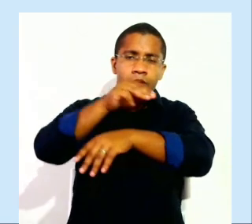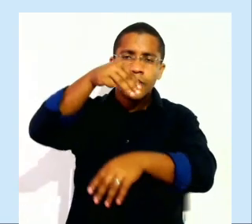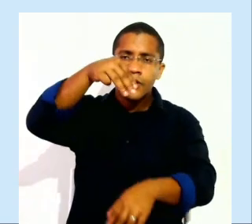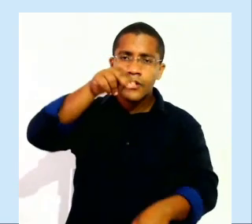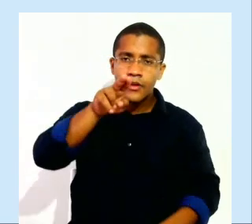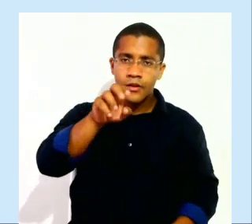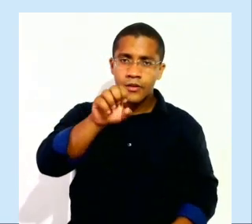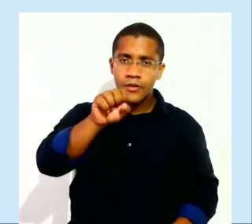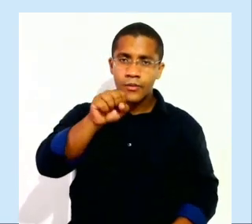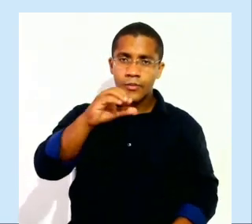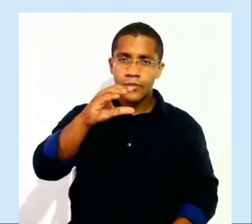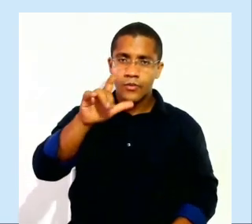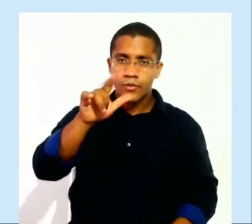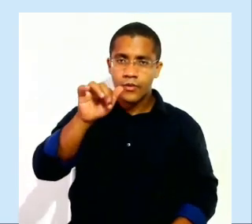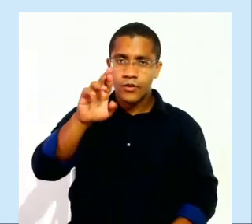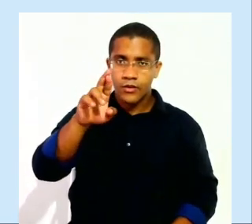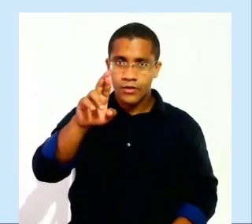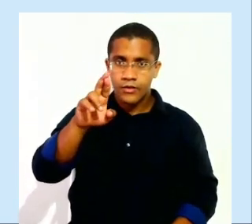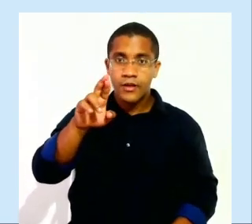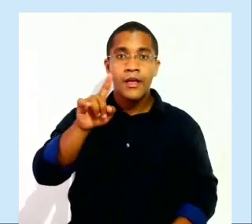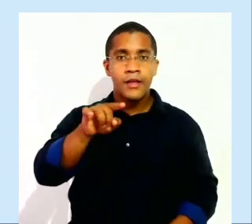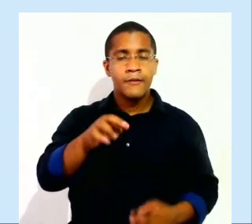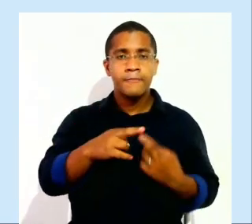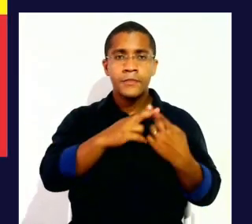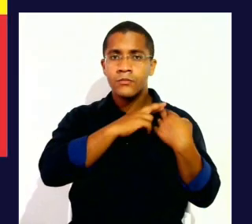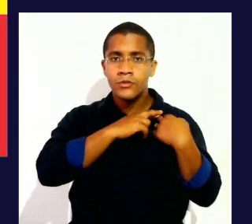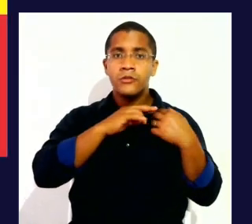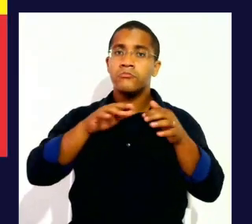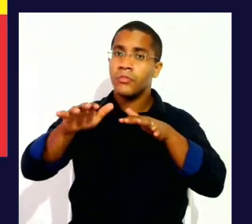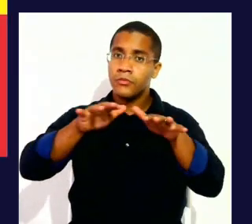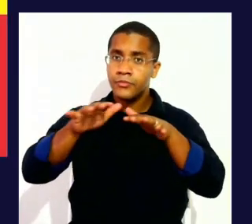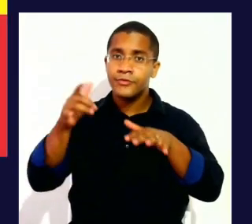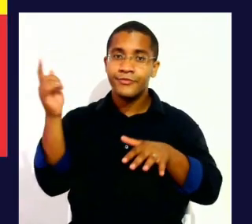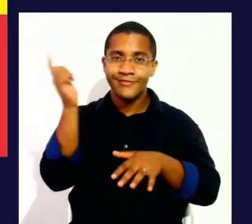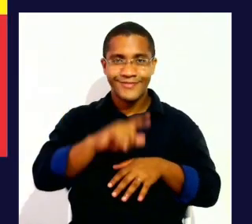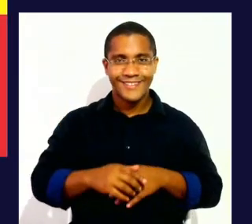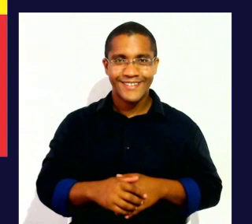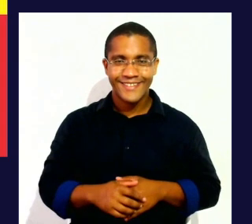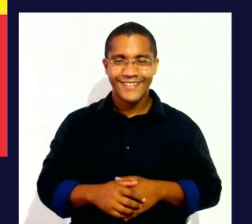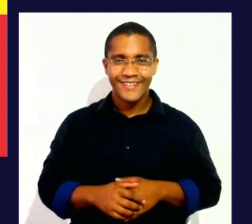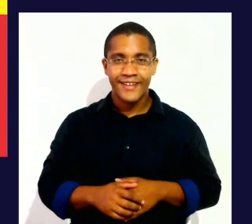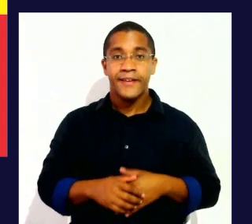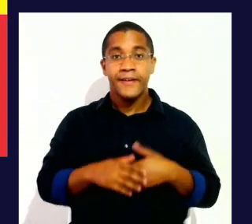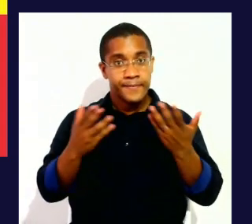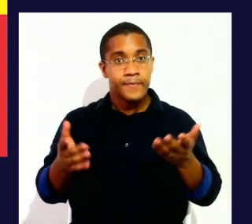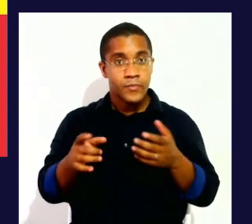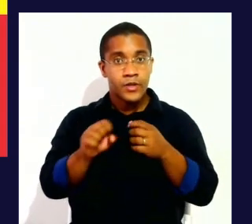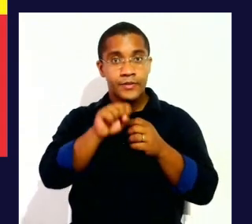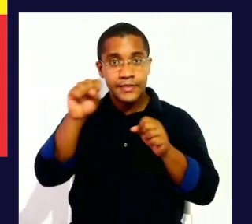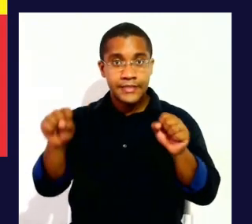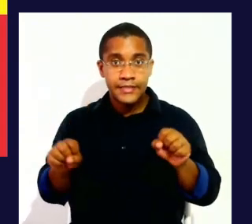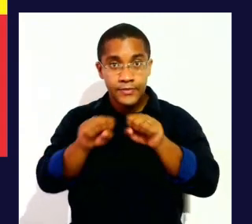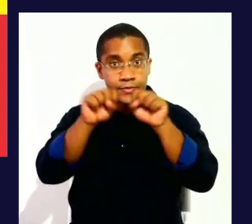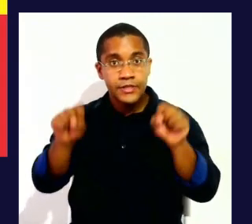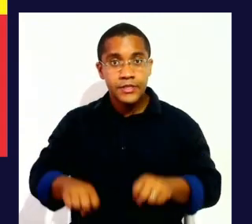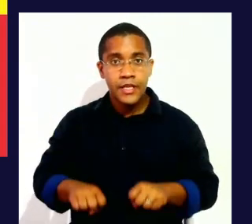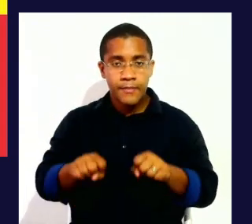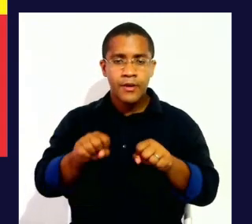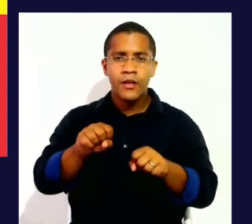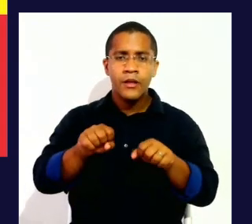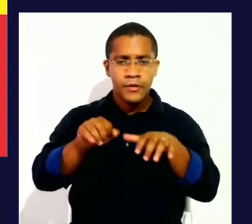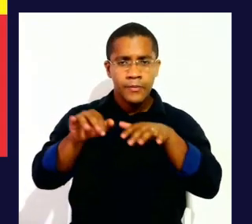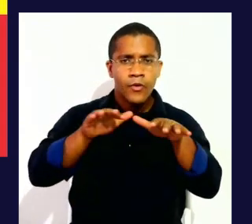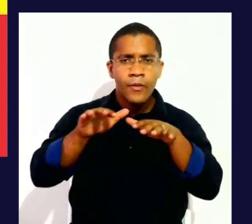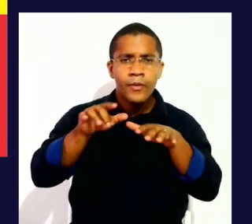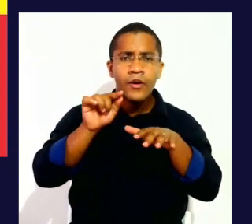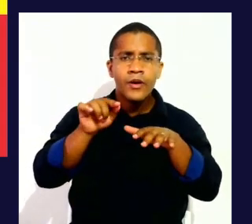os responsáveis para a nossa locomoção. Quando se fala sobre sistema locomotor, diz que ele é responsável